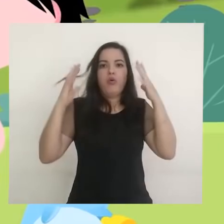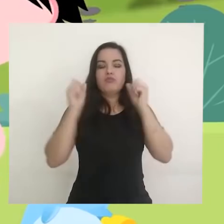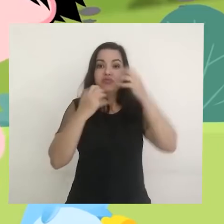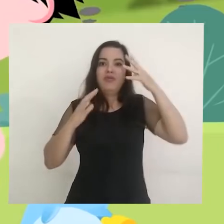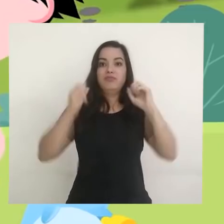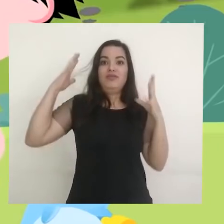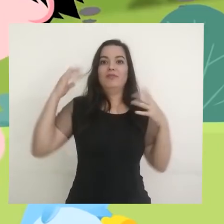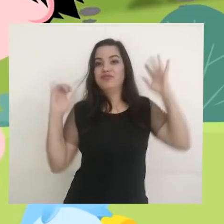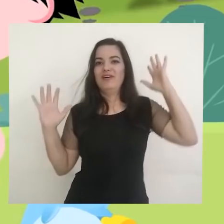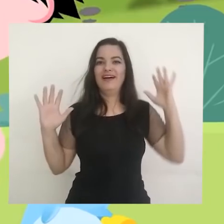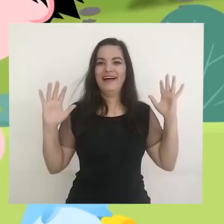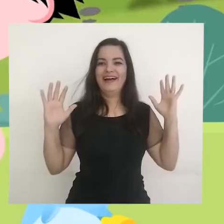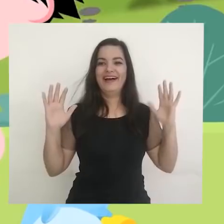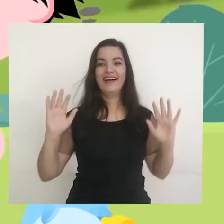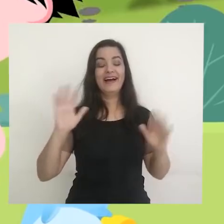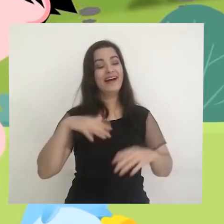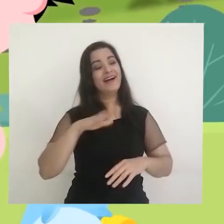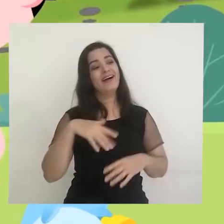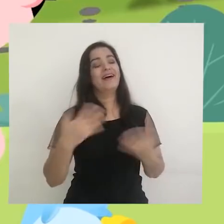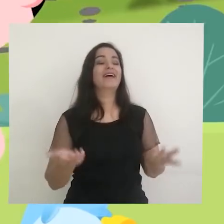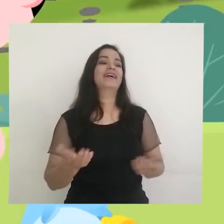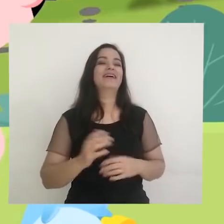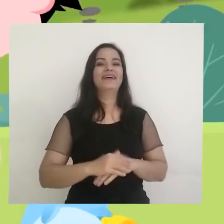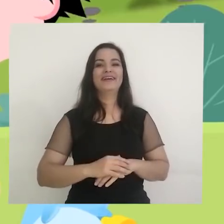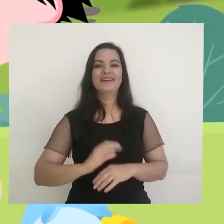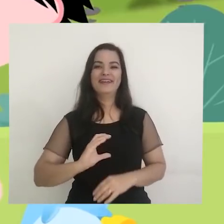Poxa, Cláudio!